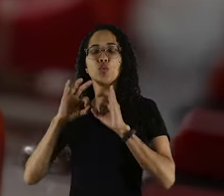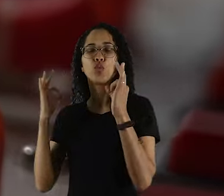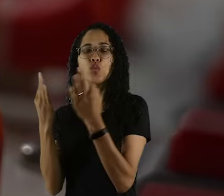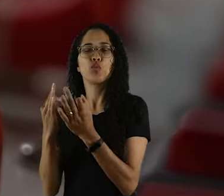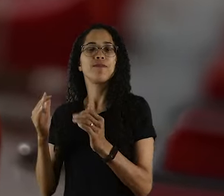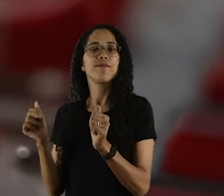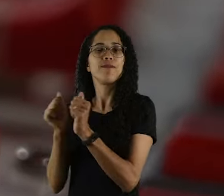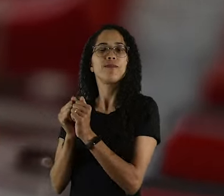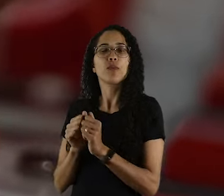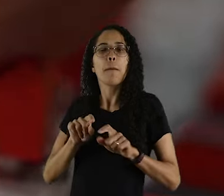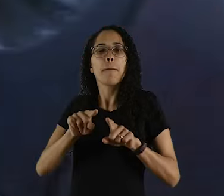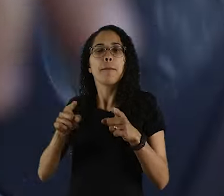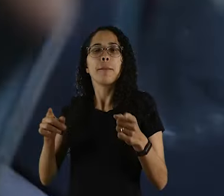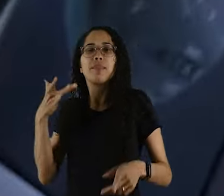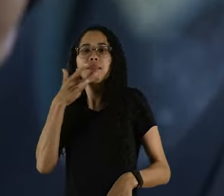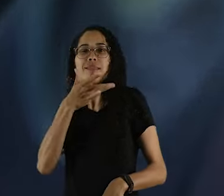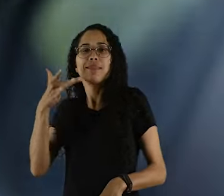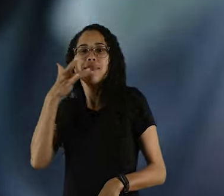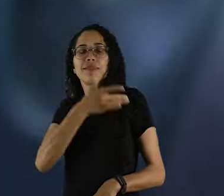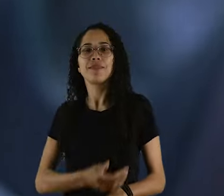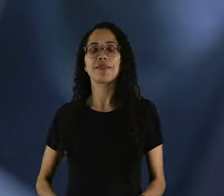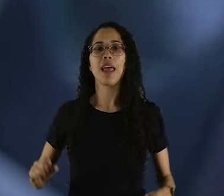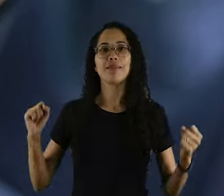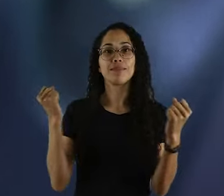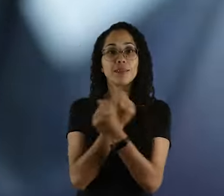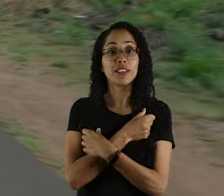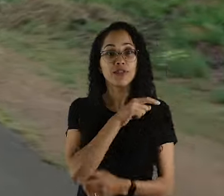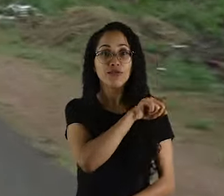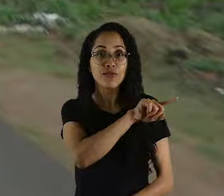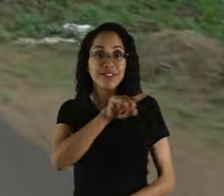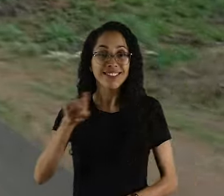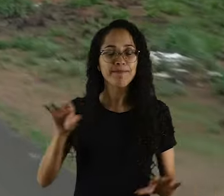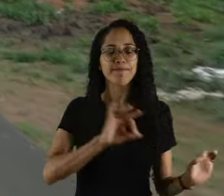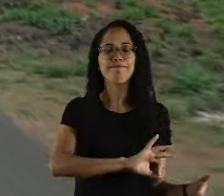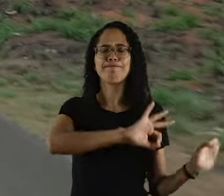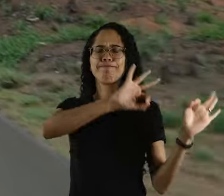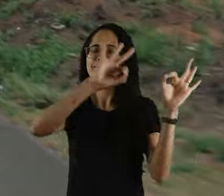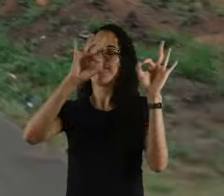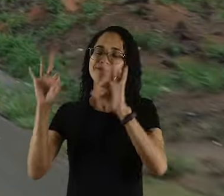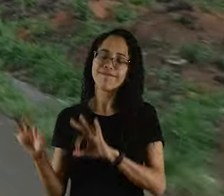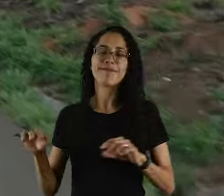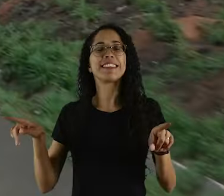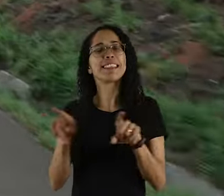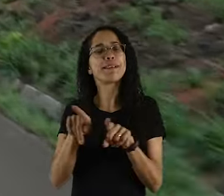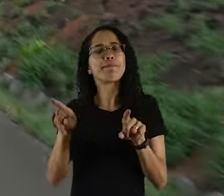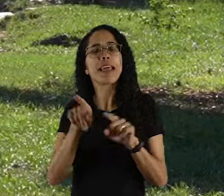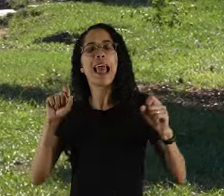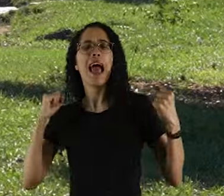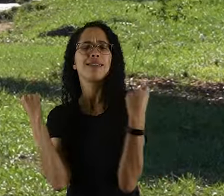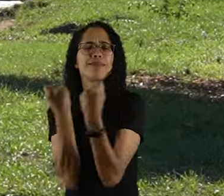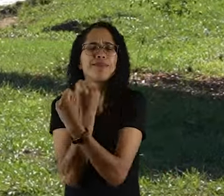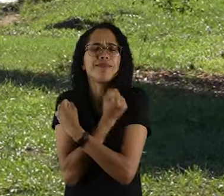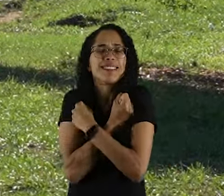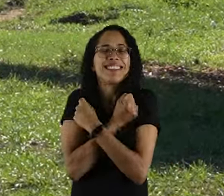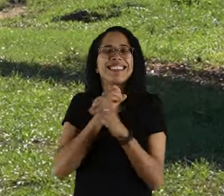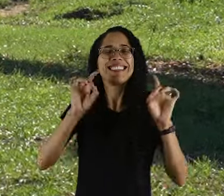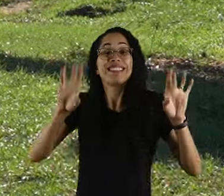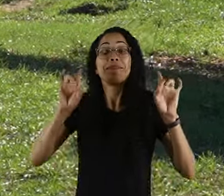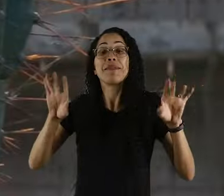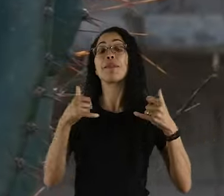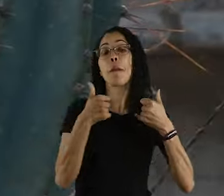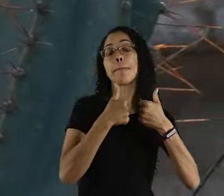hein? Um abraço para você que tá grudadinho na nossa sintonia e um abraço especial pro busão